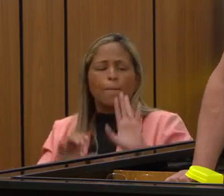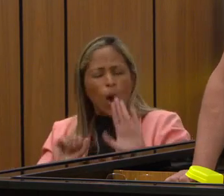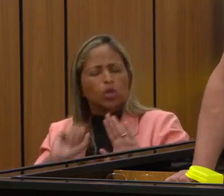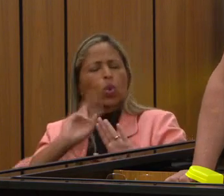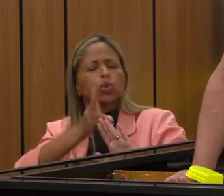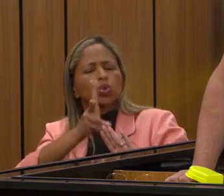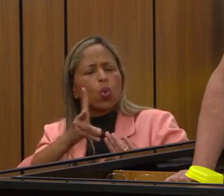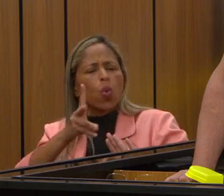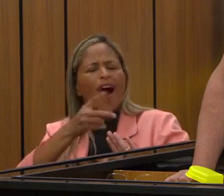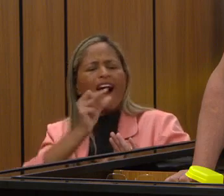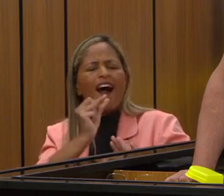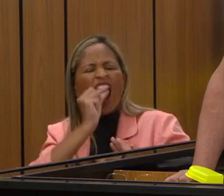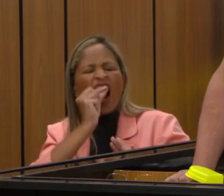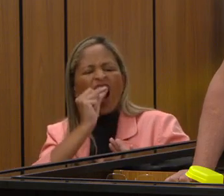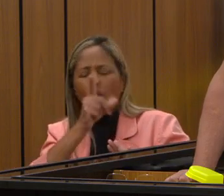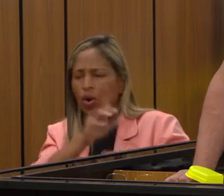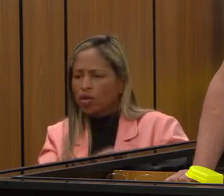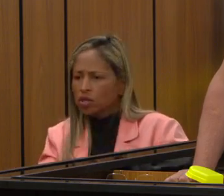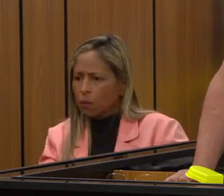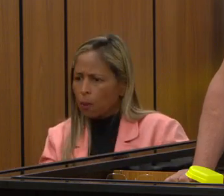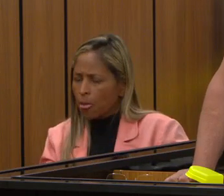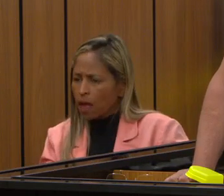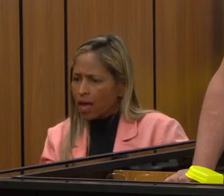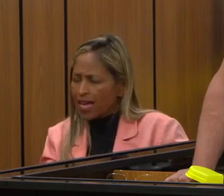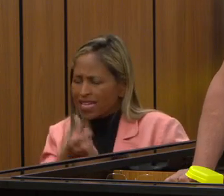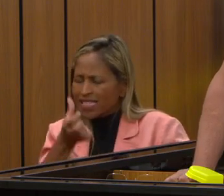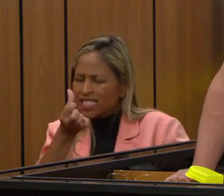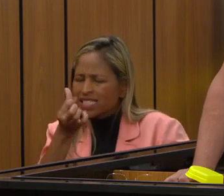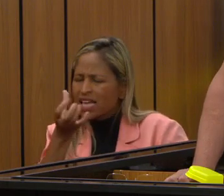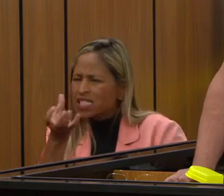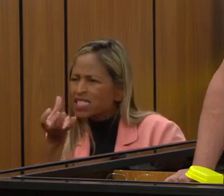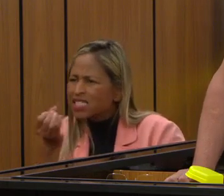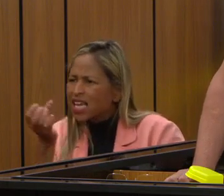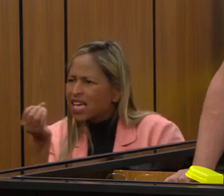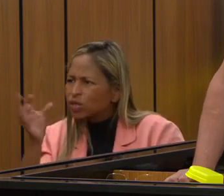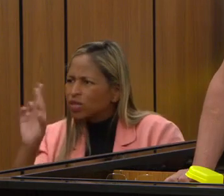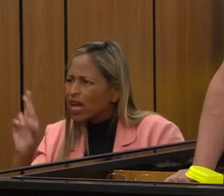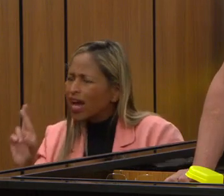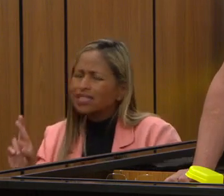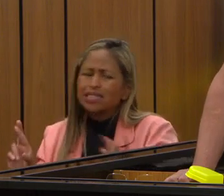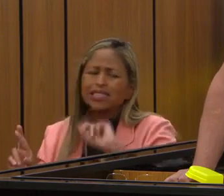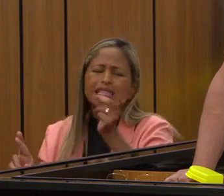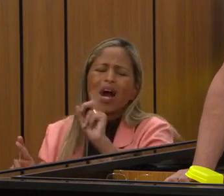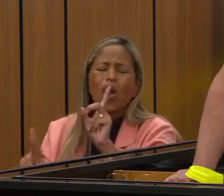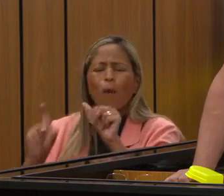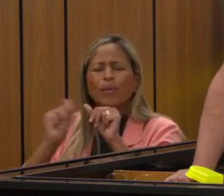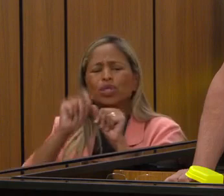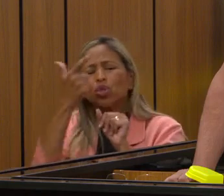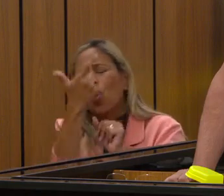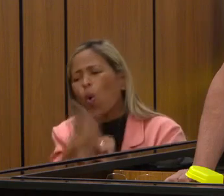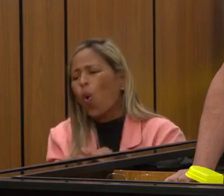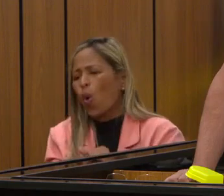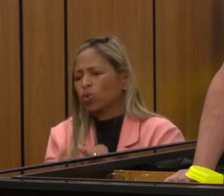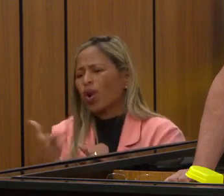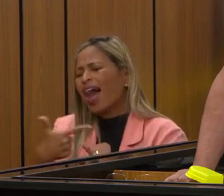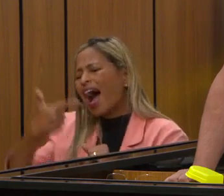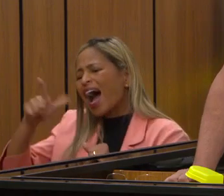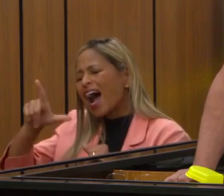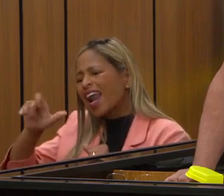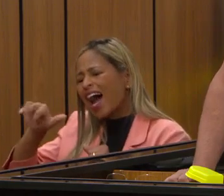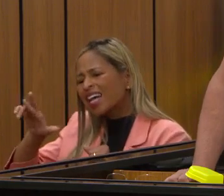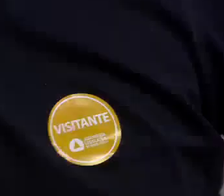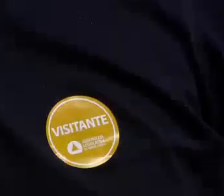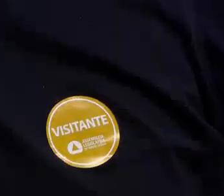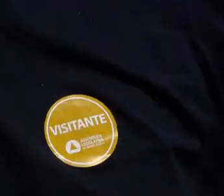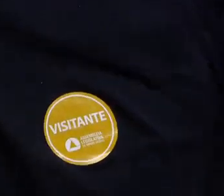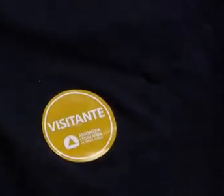passando eu falei pera aí você me cobrou r$ 600 esse aqui não foi isso que eu contratei com você Eu contratei um clareamento a laser não é isso